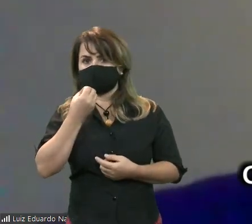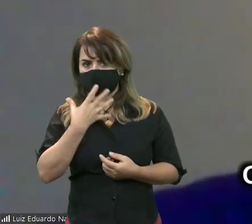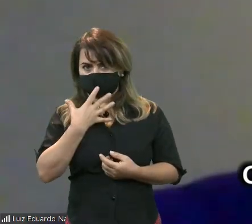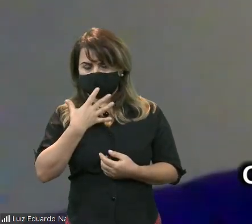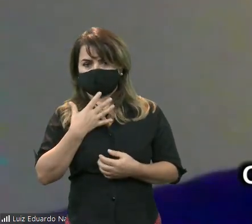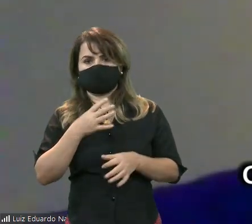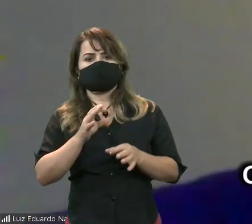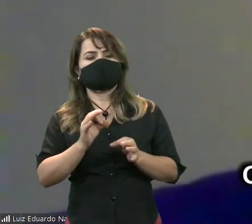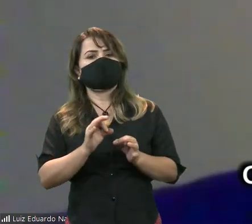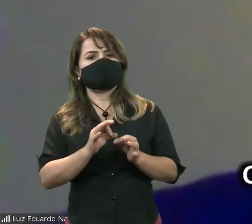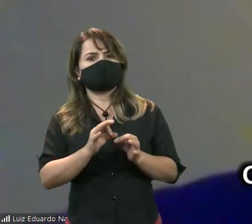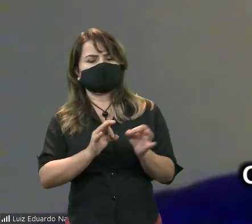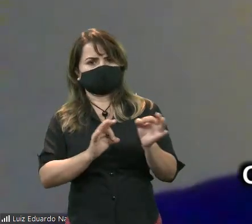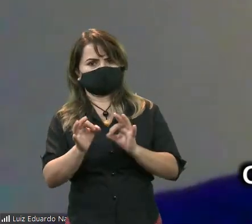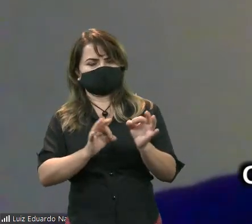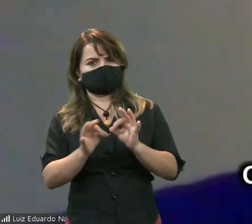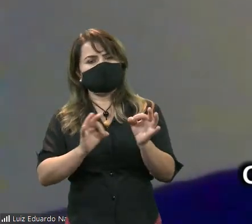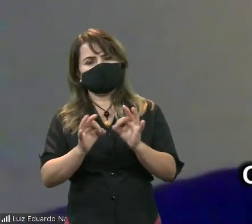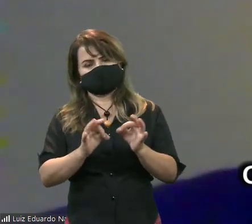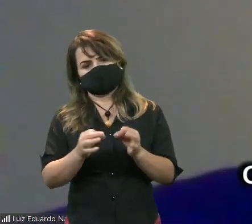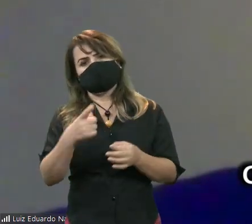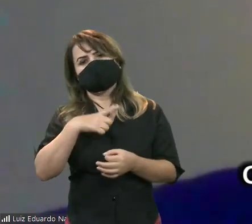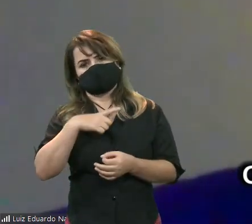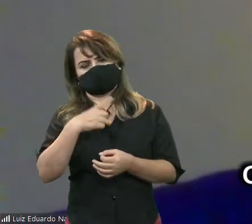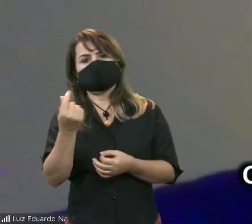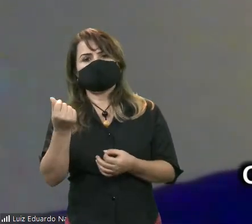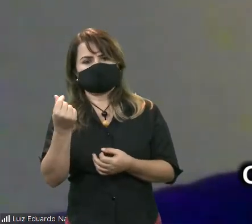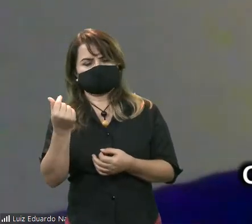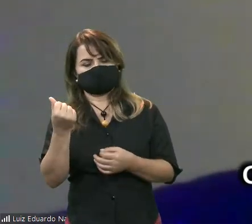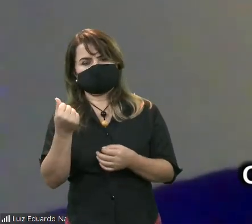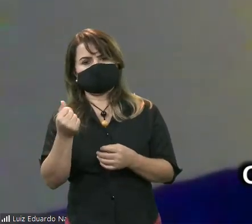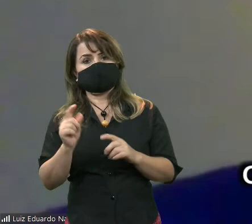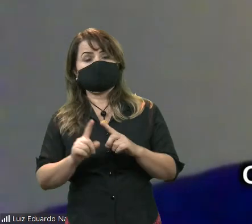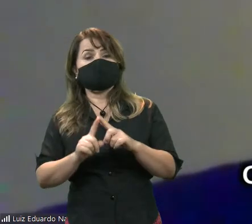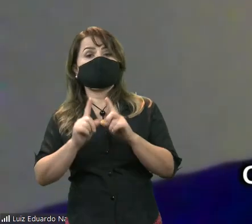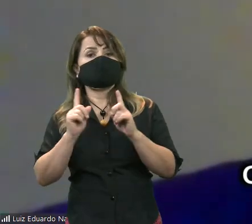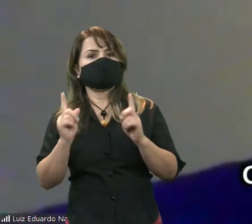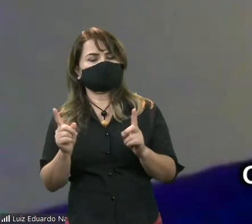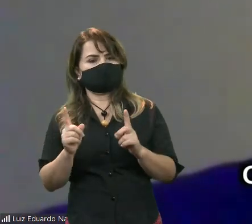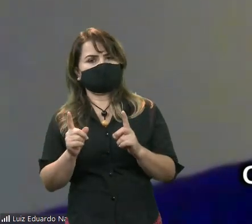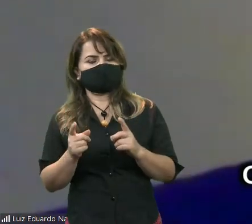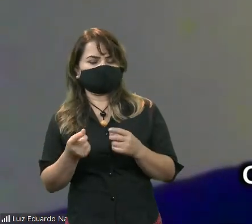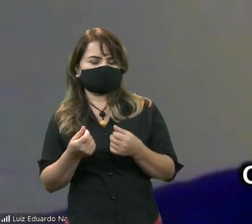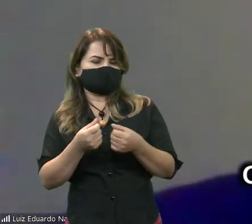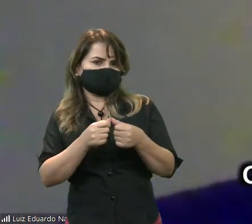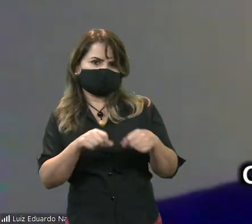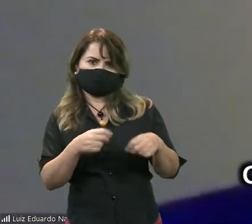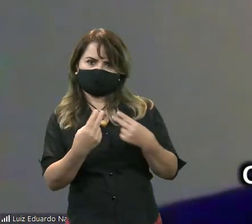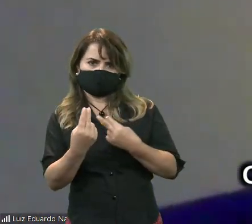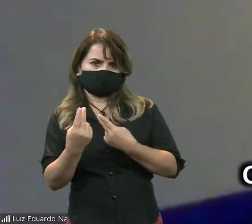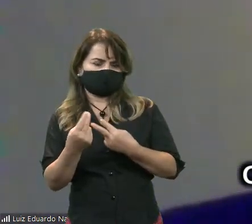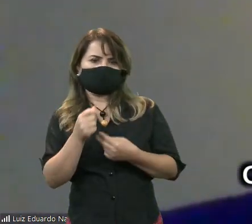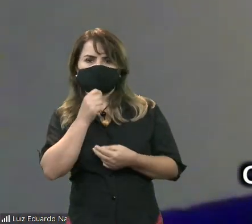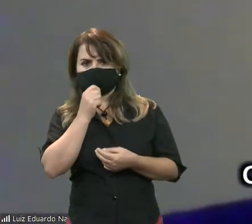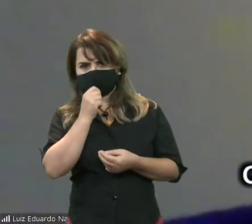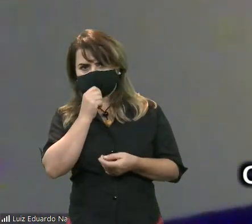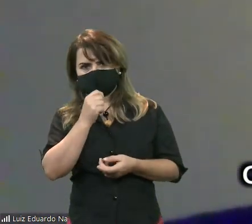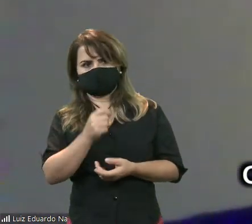e obtém os recursos. Mas, por enquanto, vamos ficar do jeito que está. Muito obrigado.